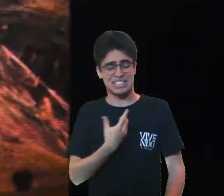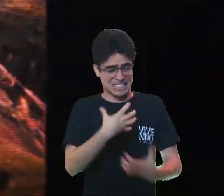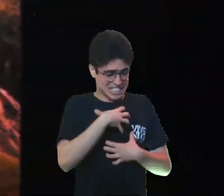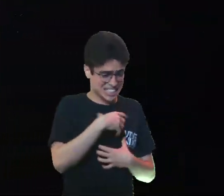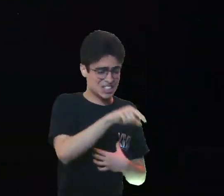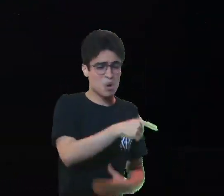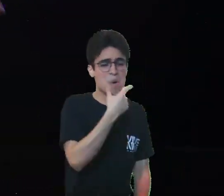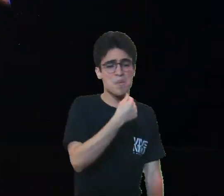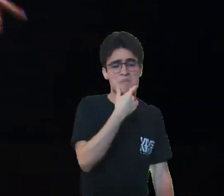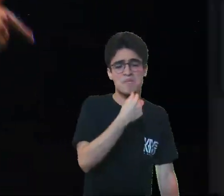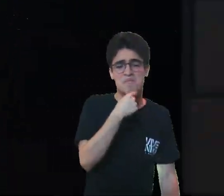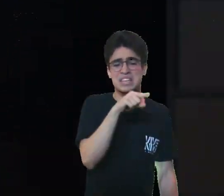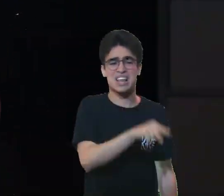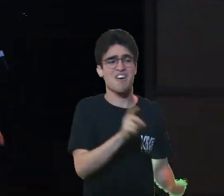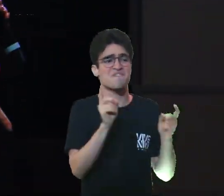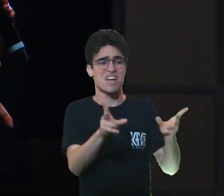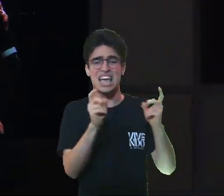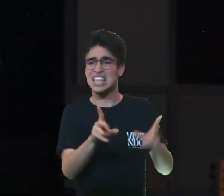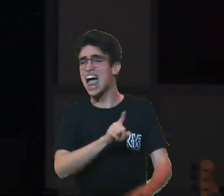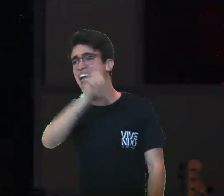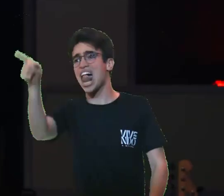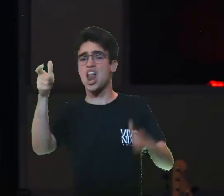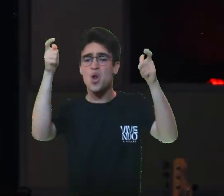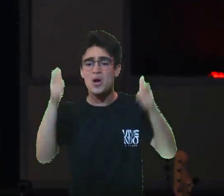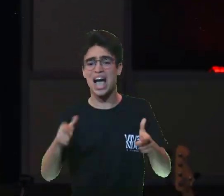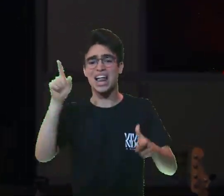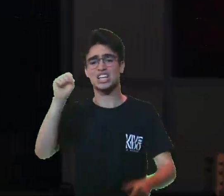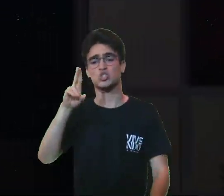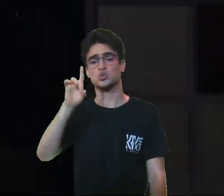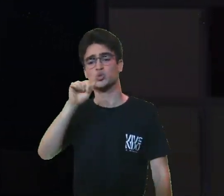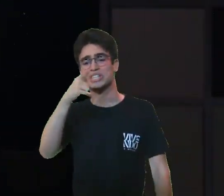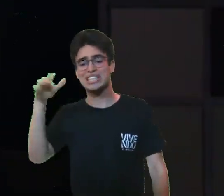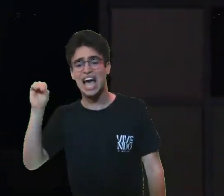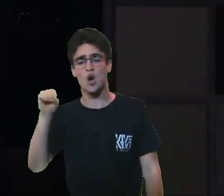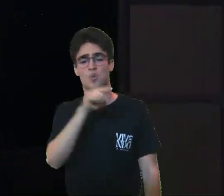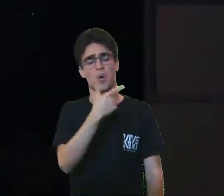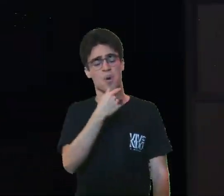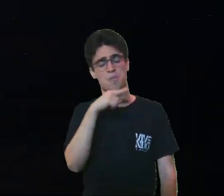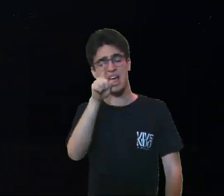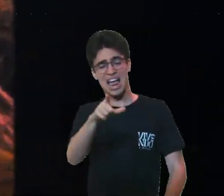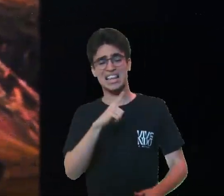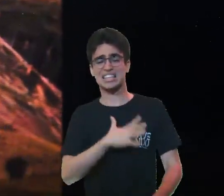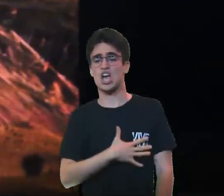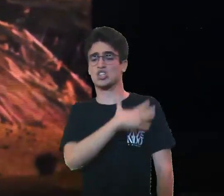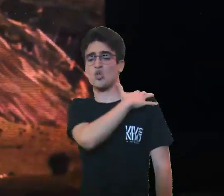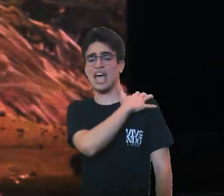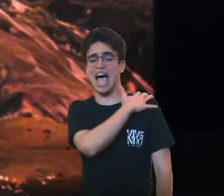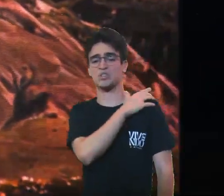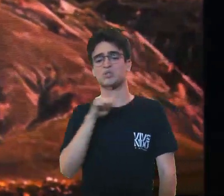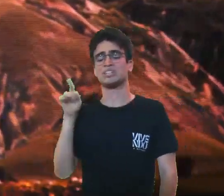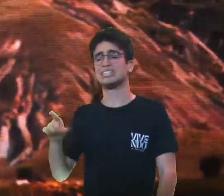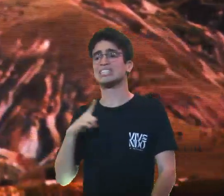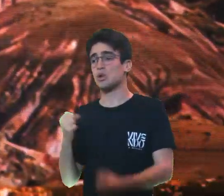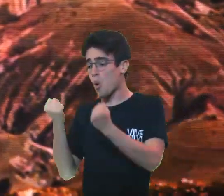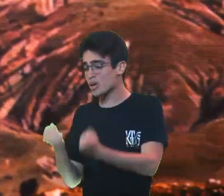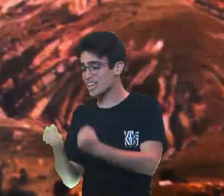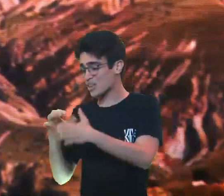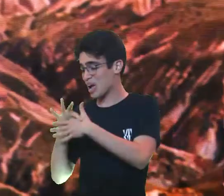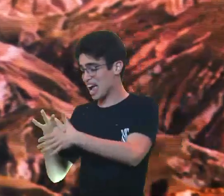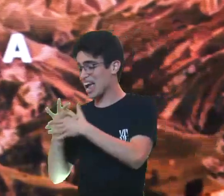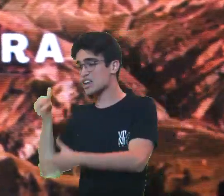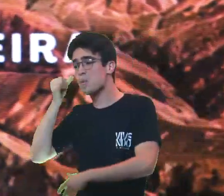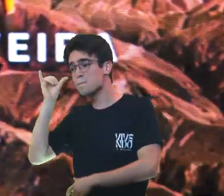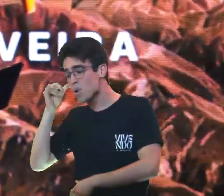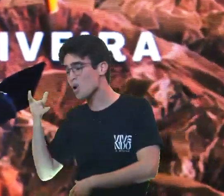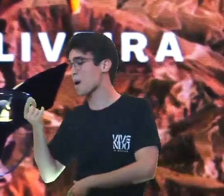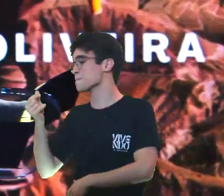que é vendido nas regiões da milícia no Sudão como um soldado, cujo quilo de carne é mais barato que 1